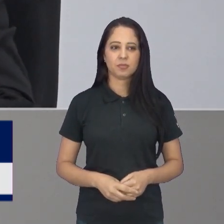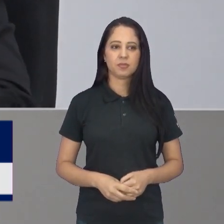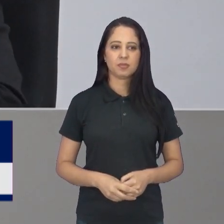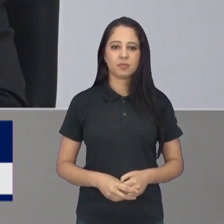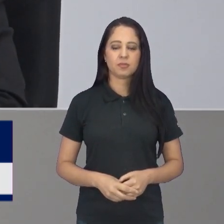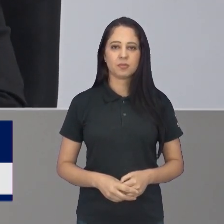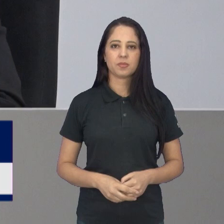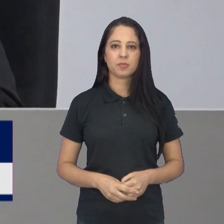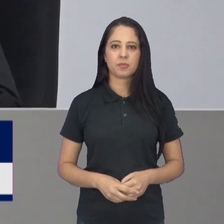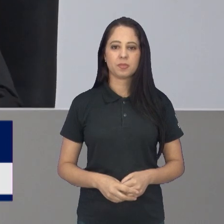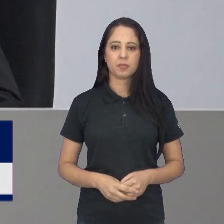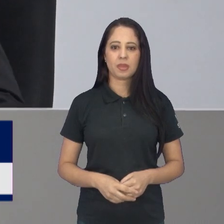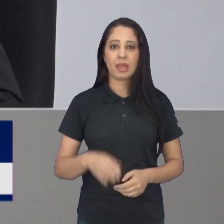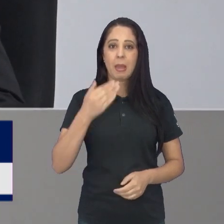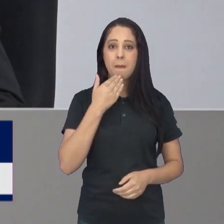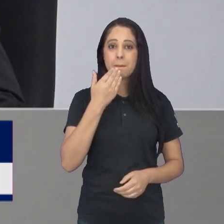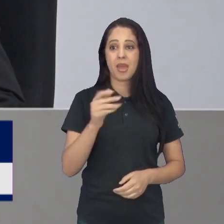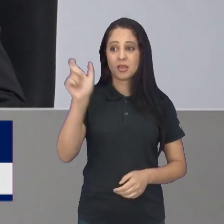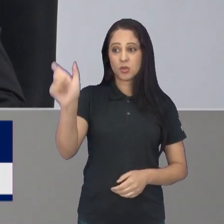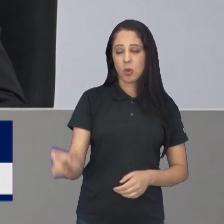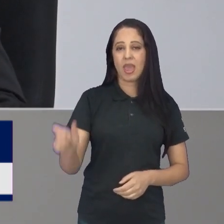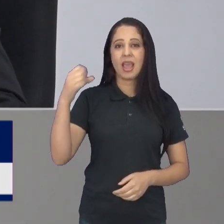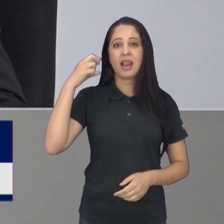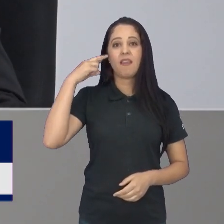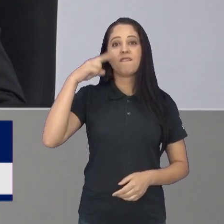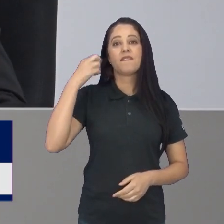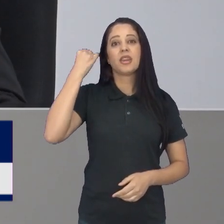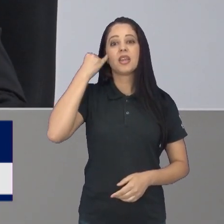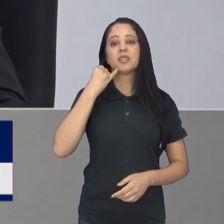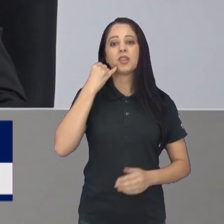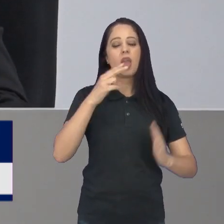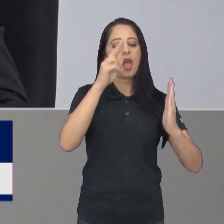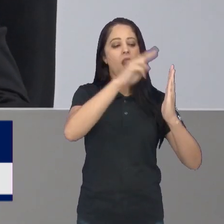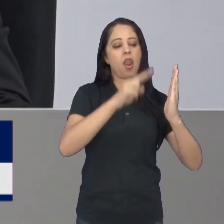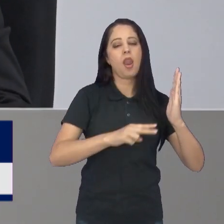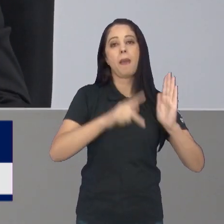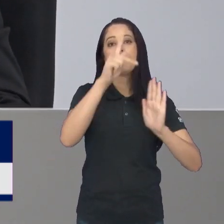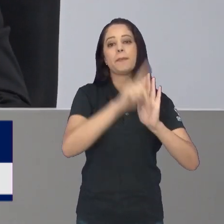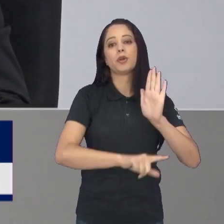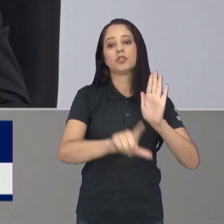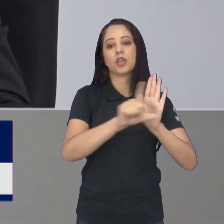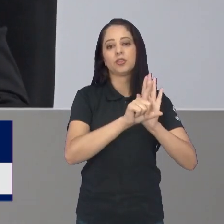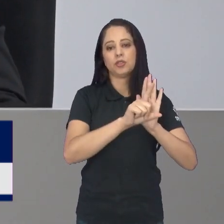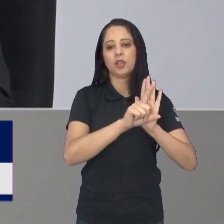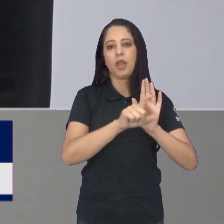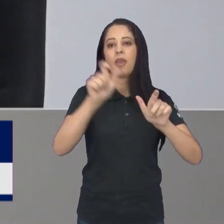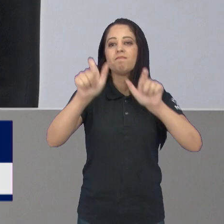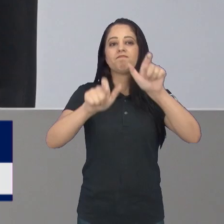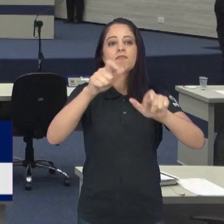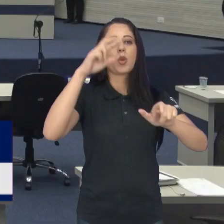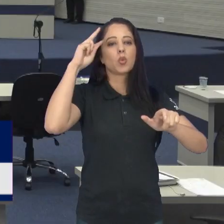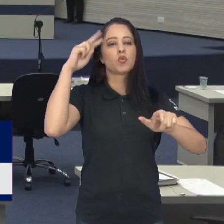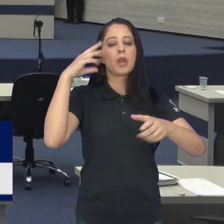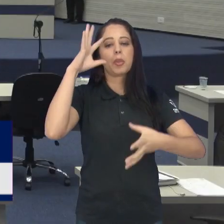Solicito ao nobre vereador José Luiz que faça a leitura dos projetos para conhecimento dos nobres